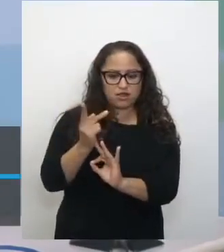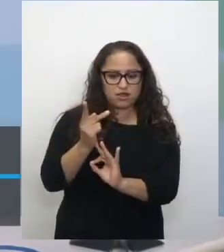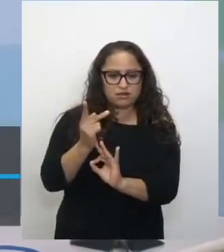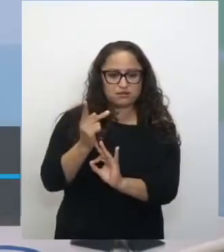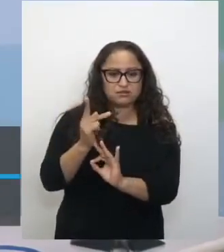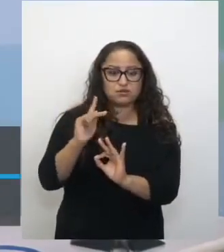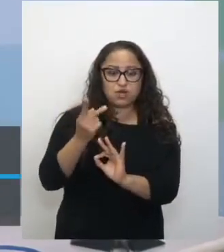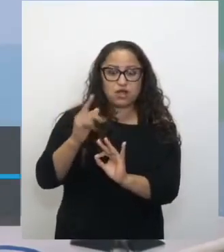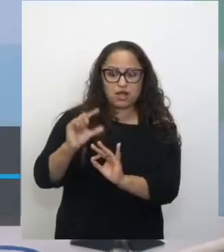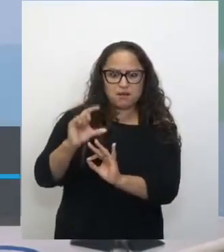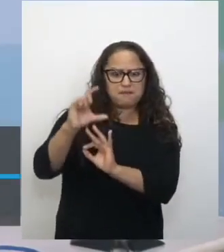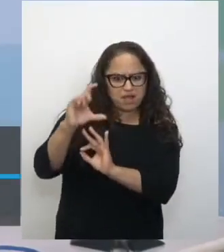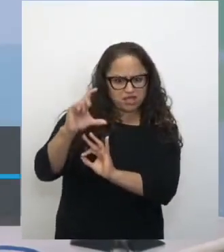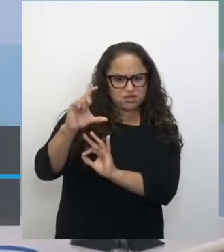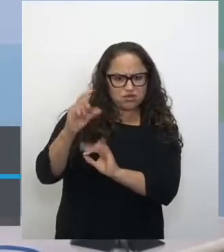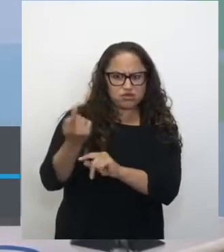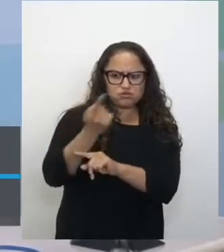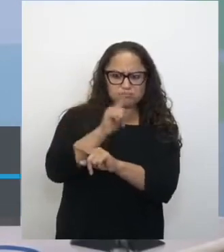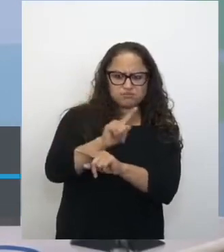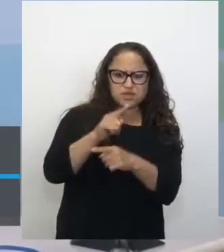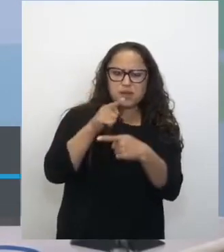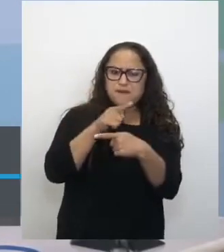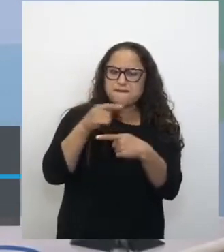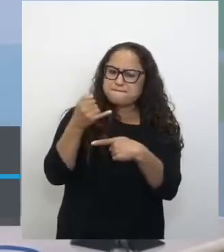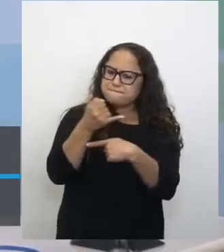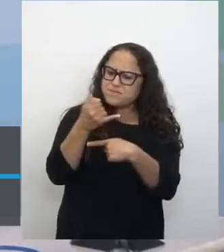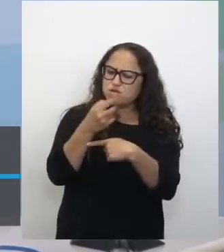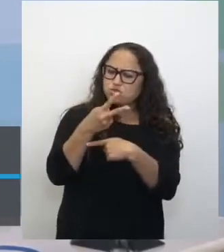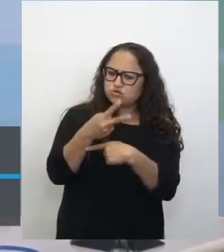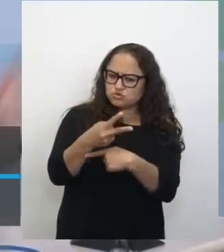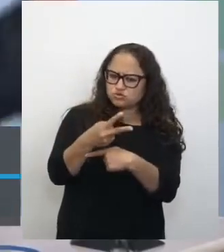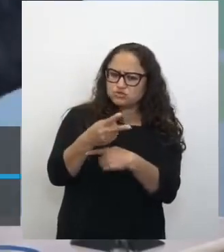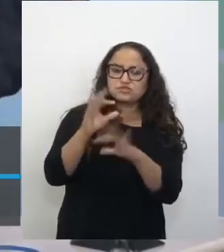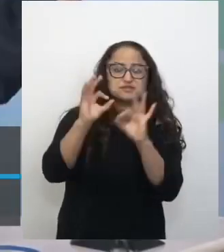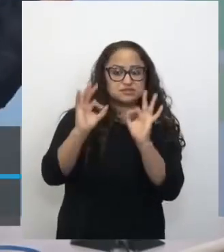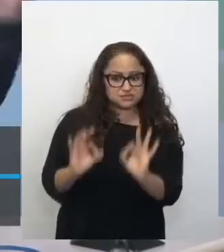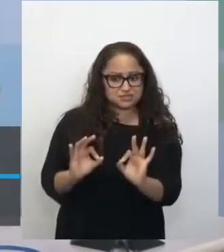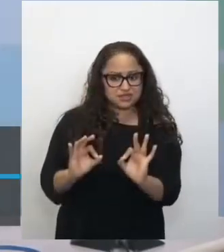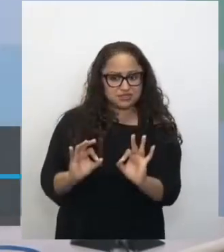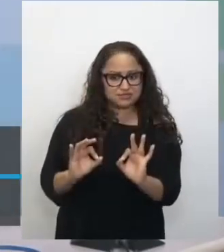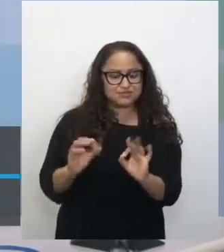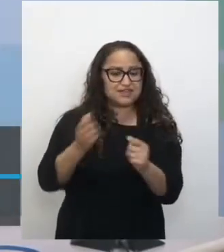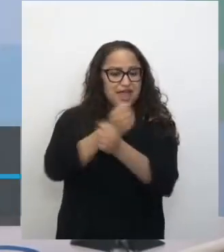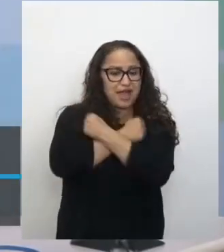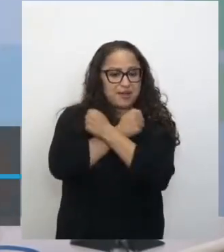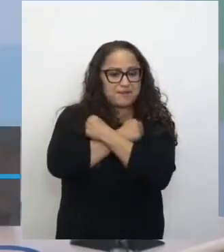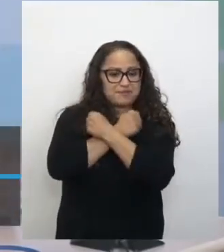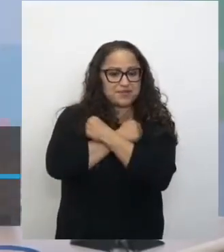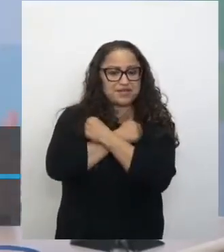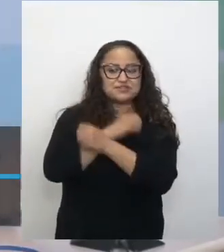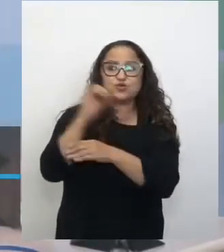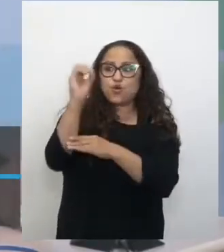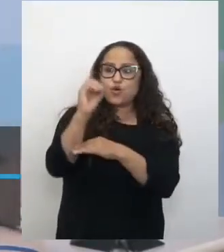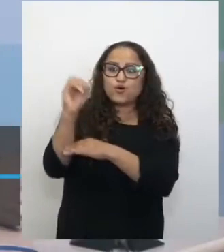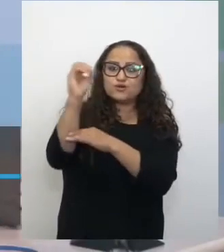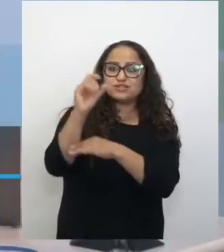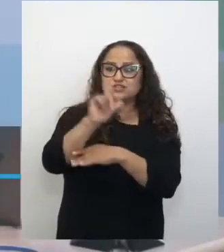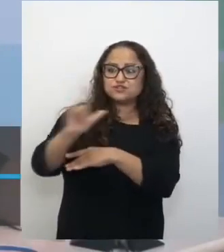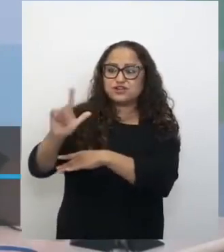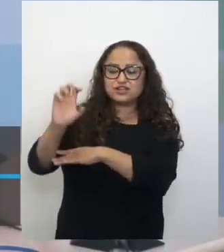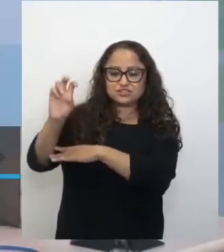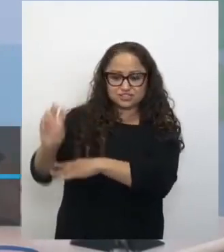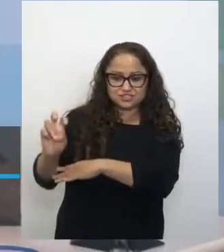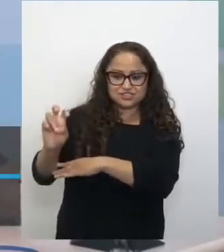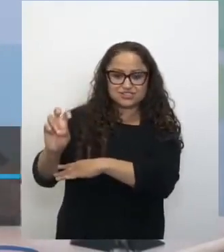que o agazão que a altura da pirâmide maior menos dois certo para ser nós vamos dar uns abraços aí pessoal de Osasco Leste